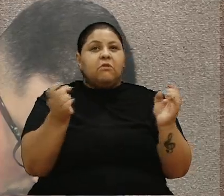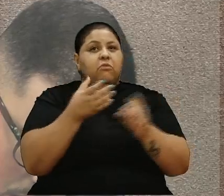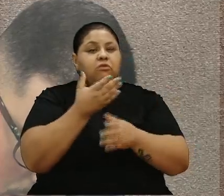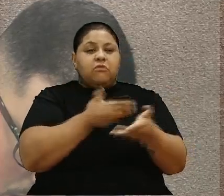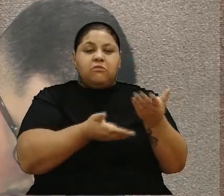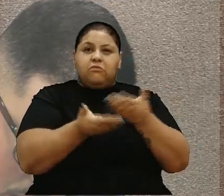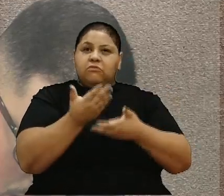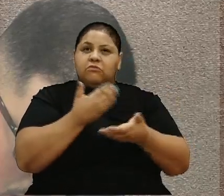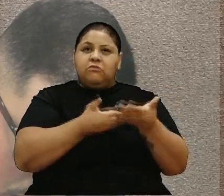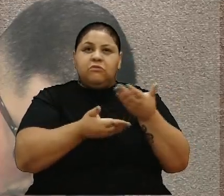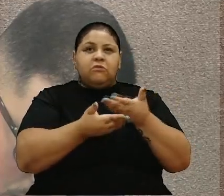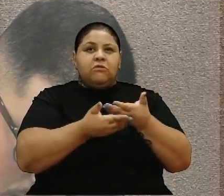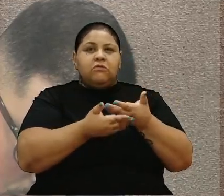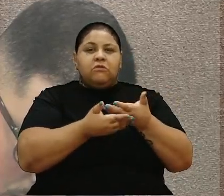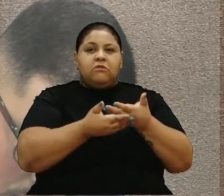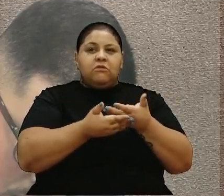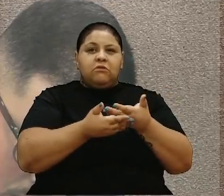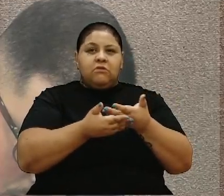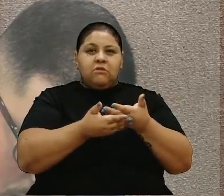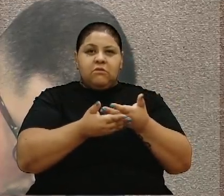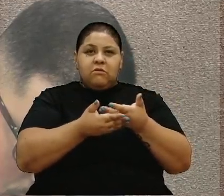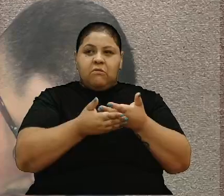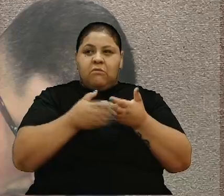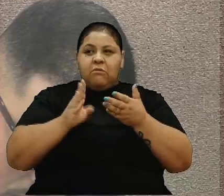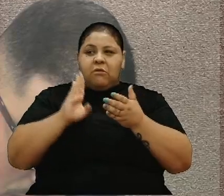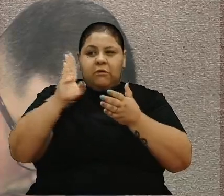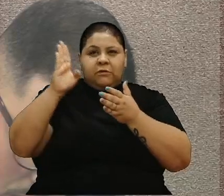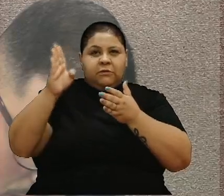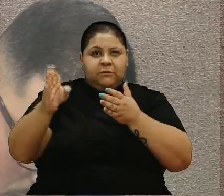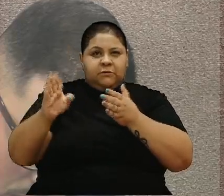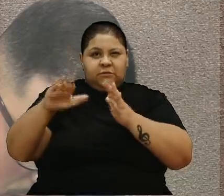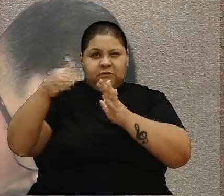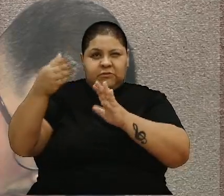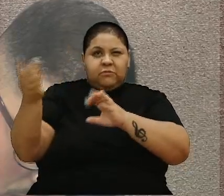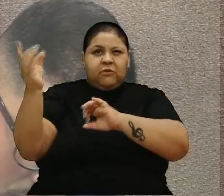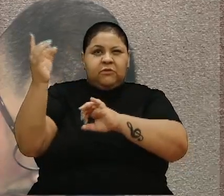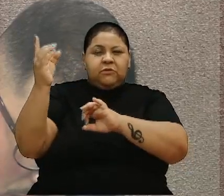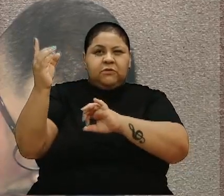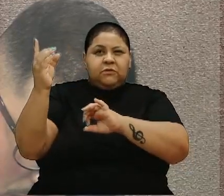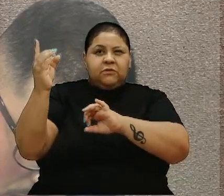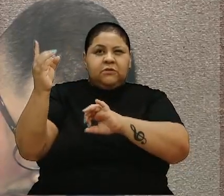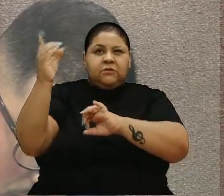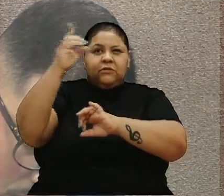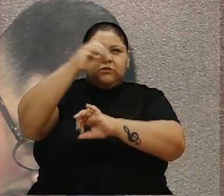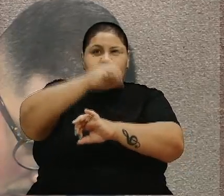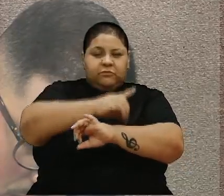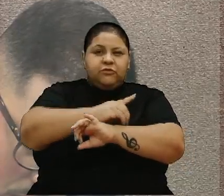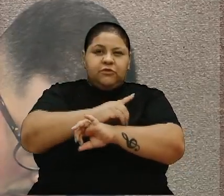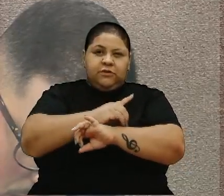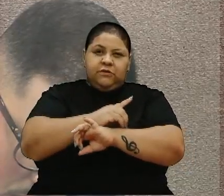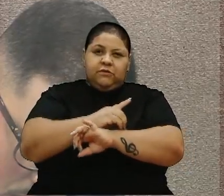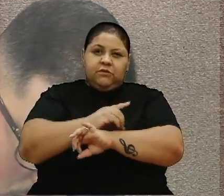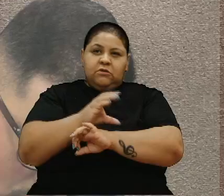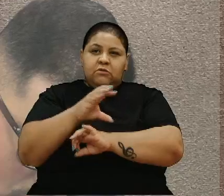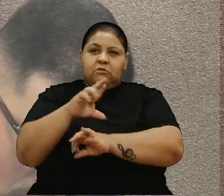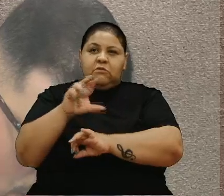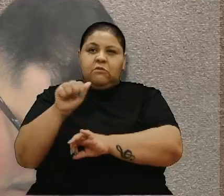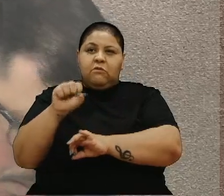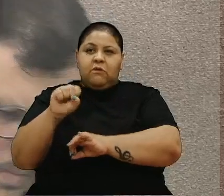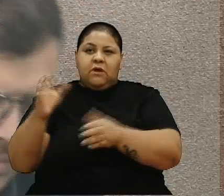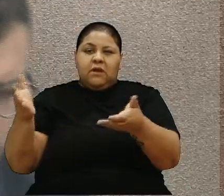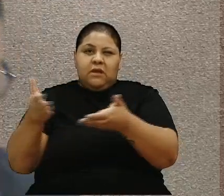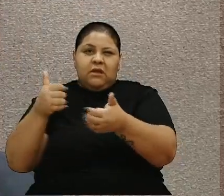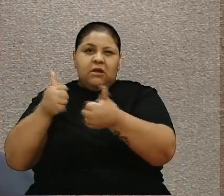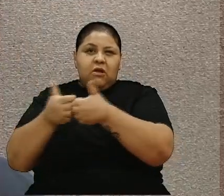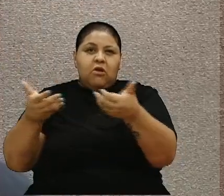atendeu, disse que a família se dirigisse no próximo dia útil até o CRAS mais próximo, e hoje a família